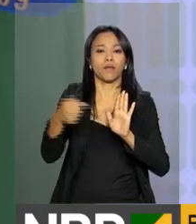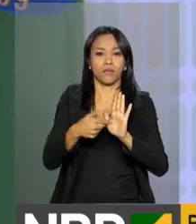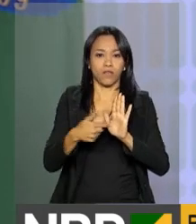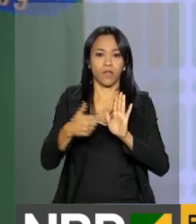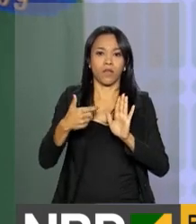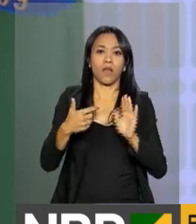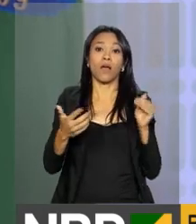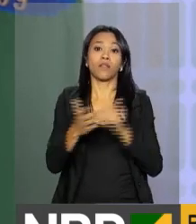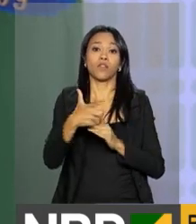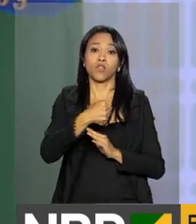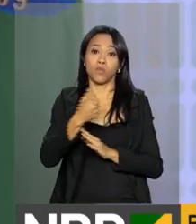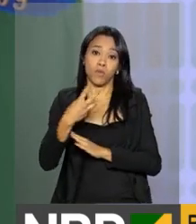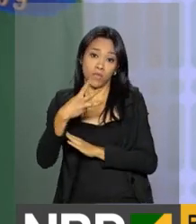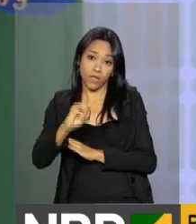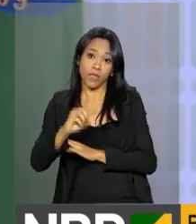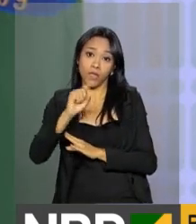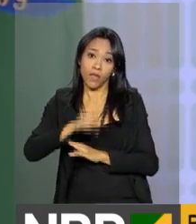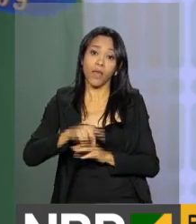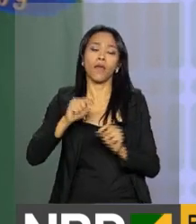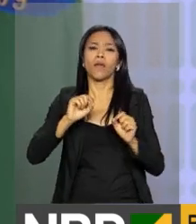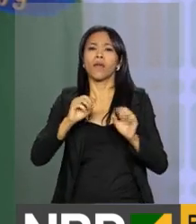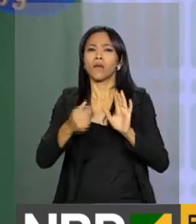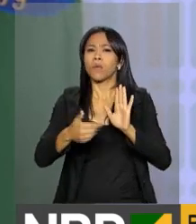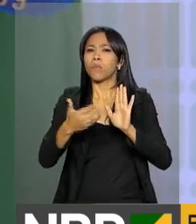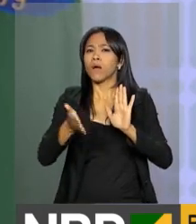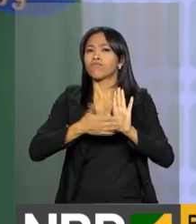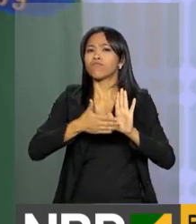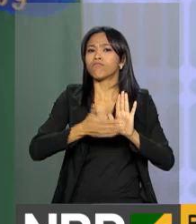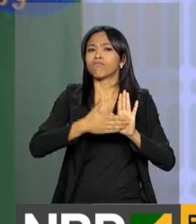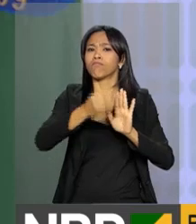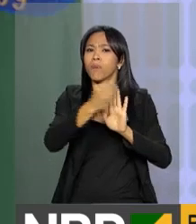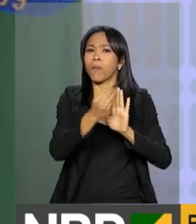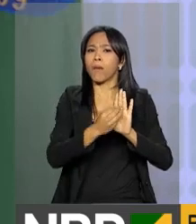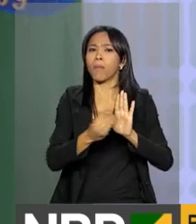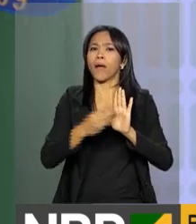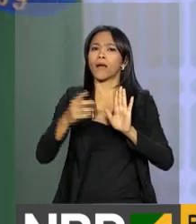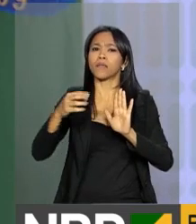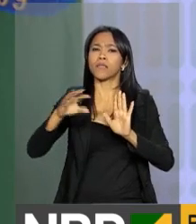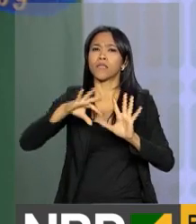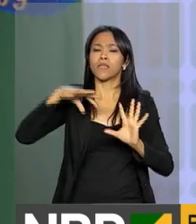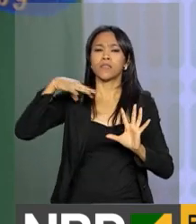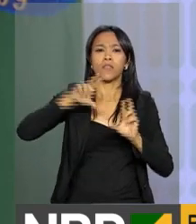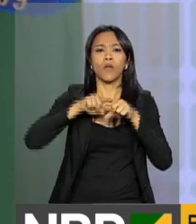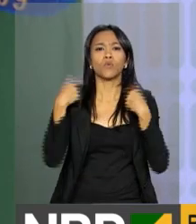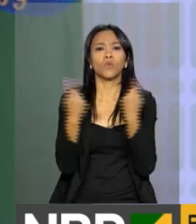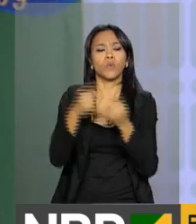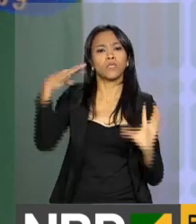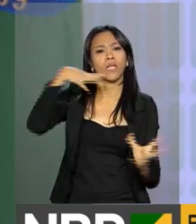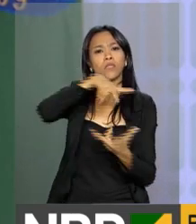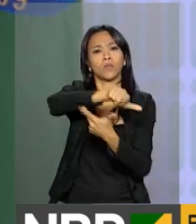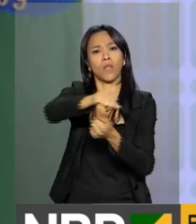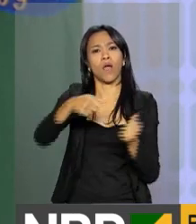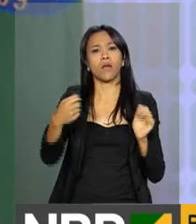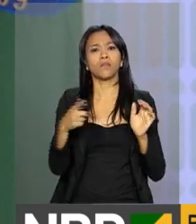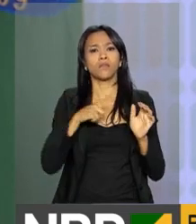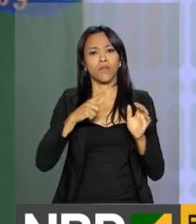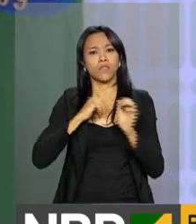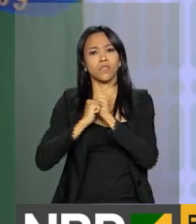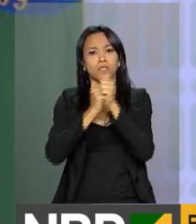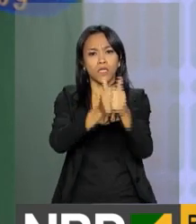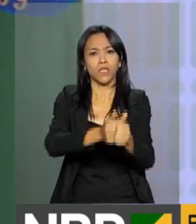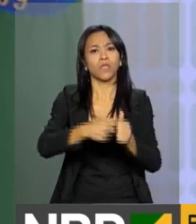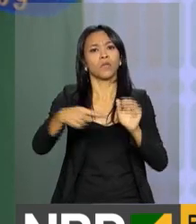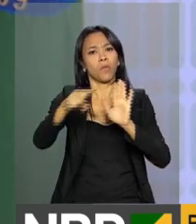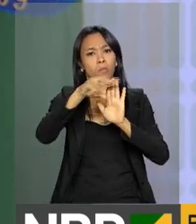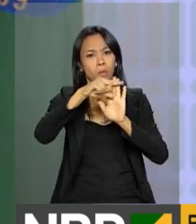mote para todas as reuniões internacionais, para a grande maioria das reuniões internacionais de que tenho participado.